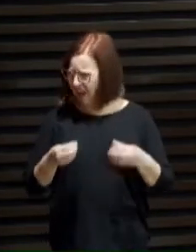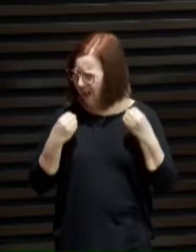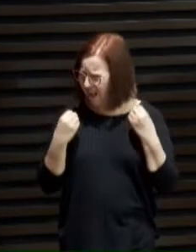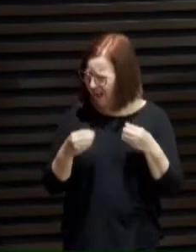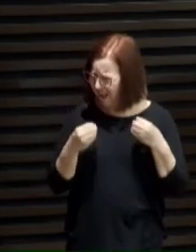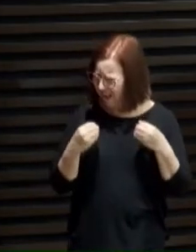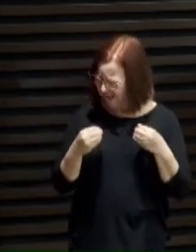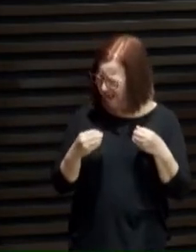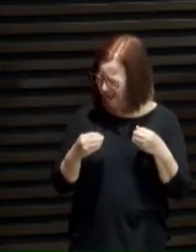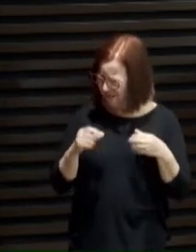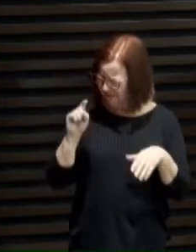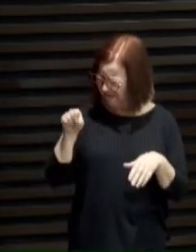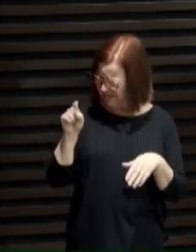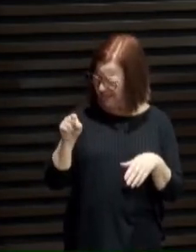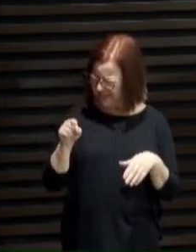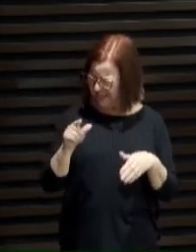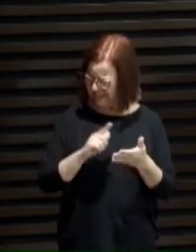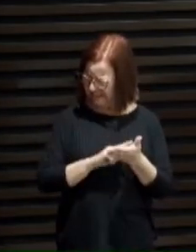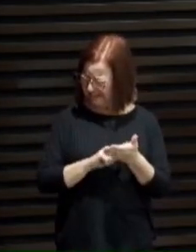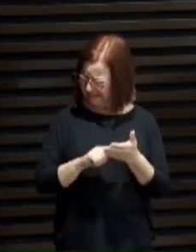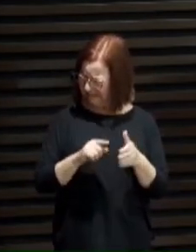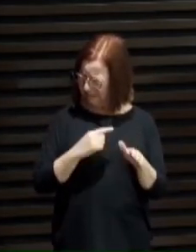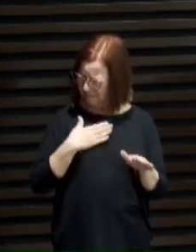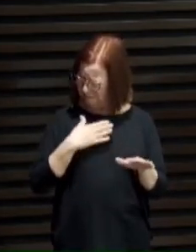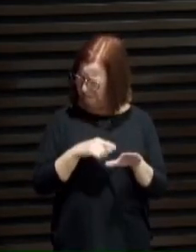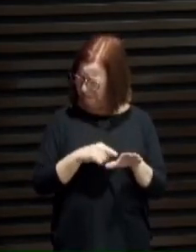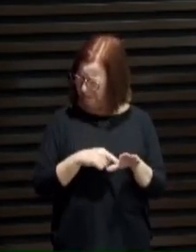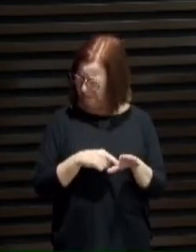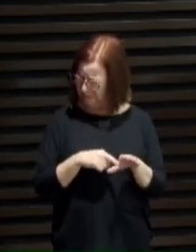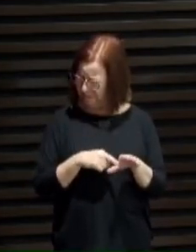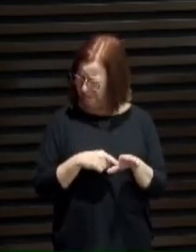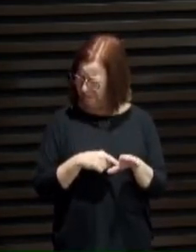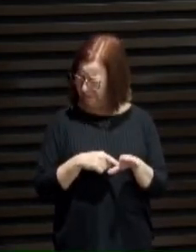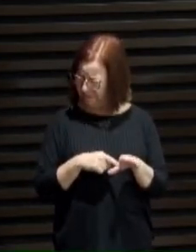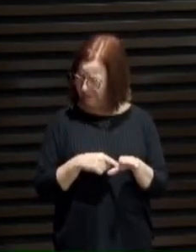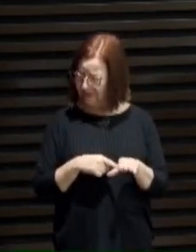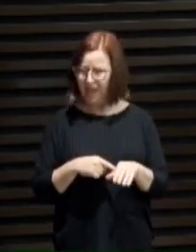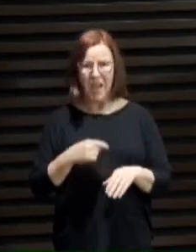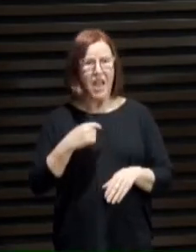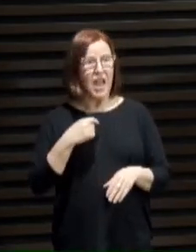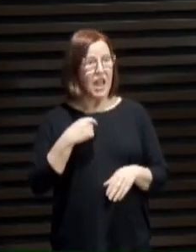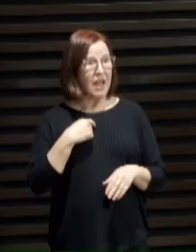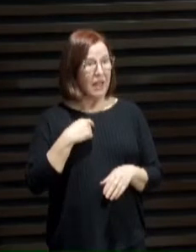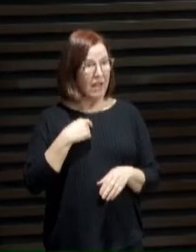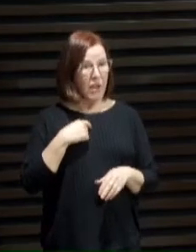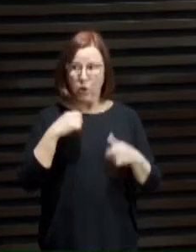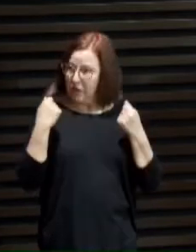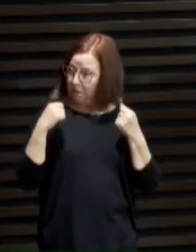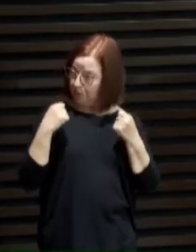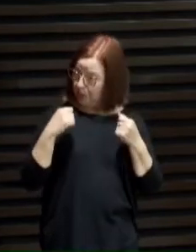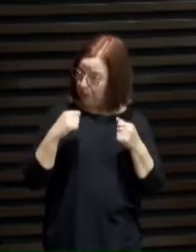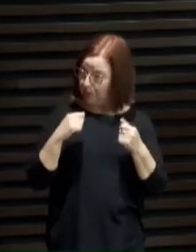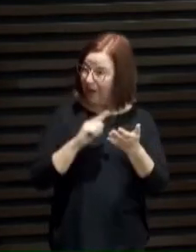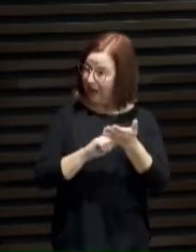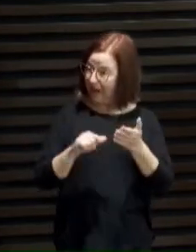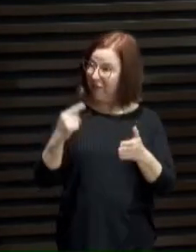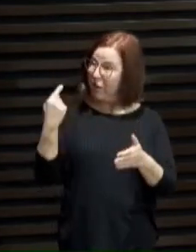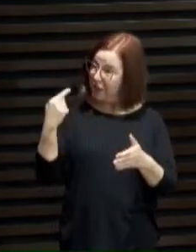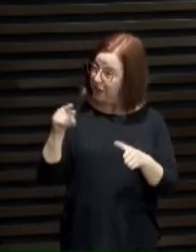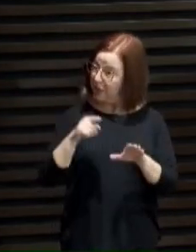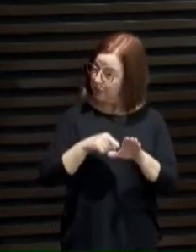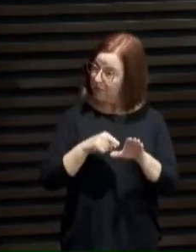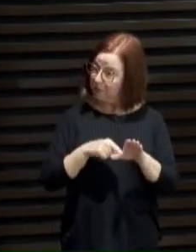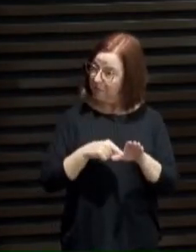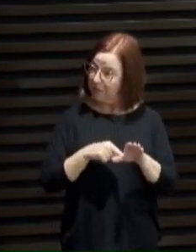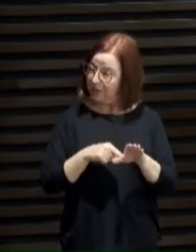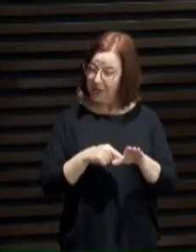senhor vai fazer? O senhor acha que vai lavar? Eu é que tenho que lavar os teus pés e não os meus. Se fosse isso, você tinha feito já,